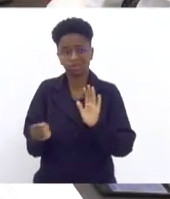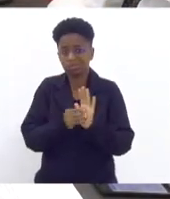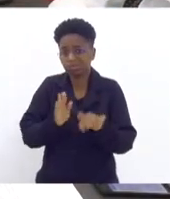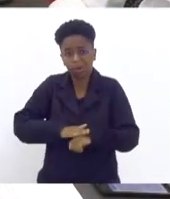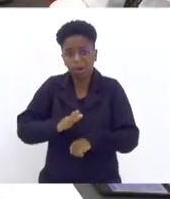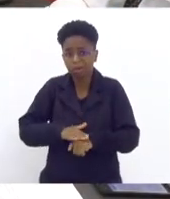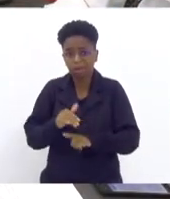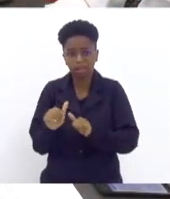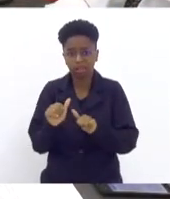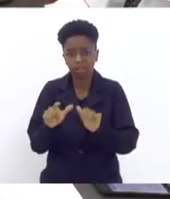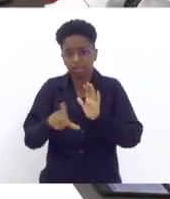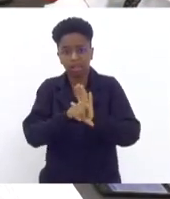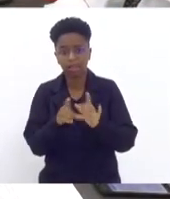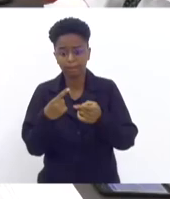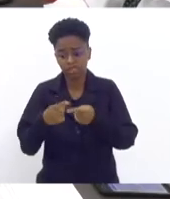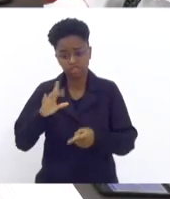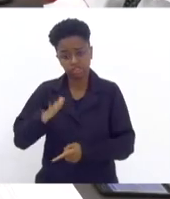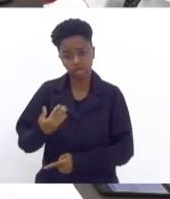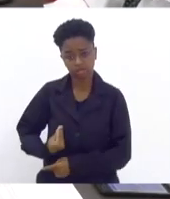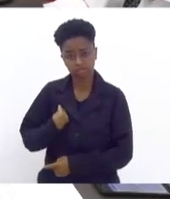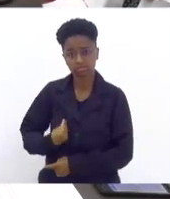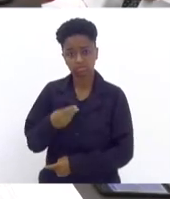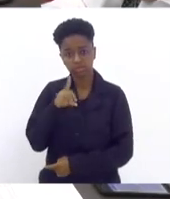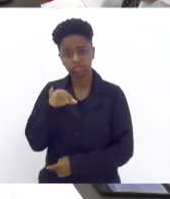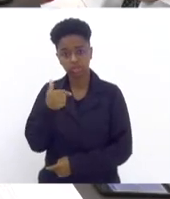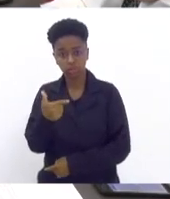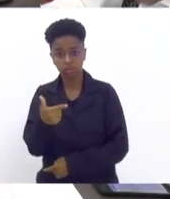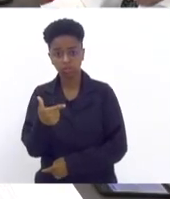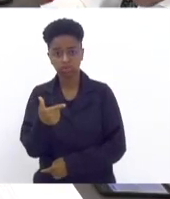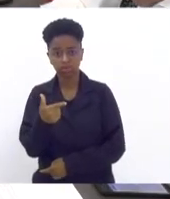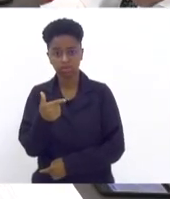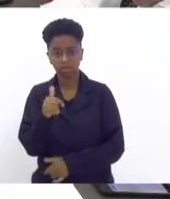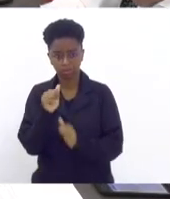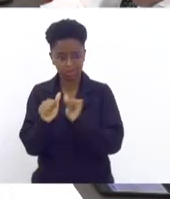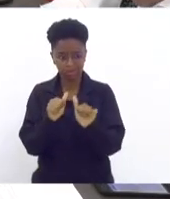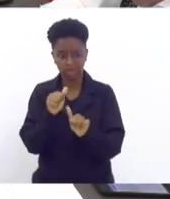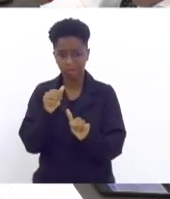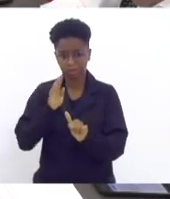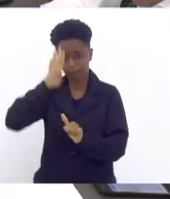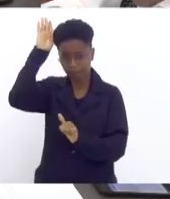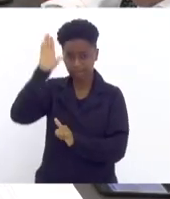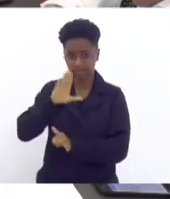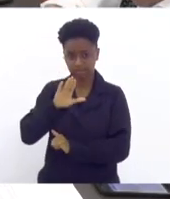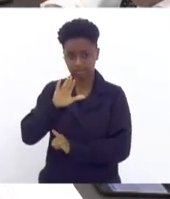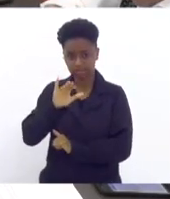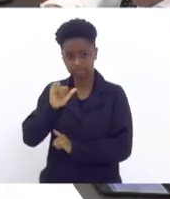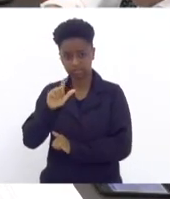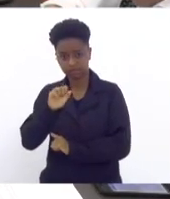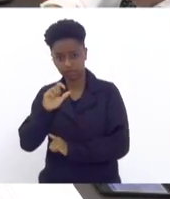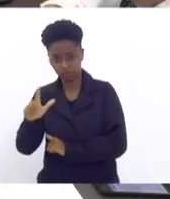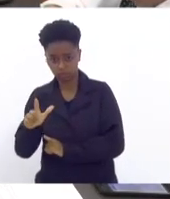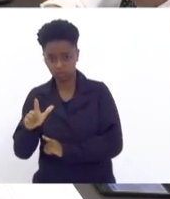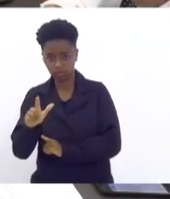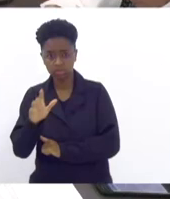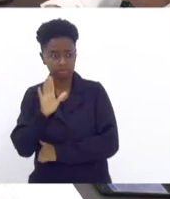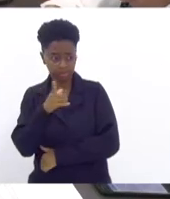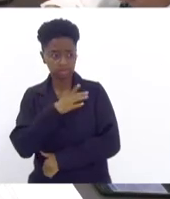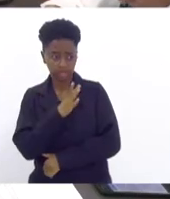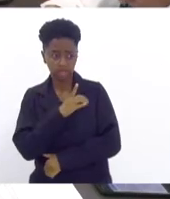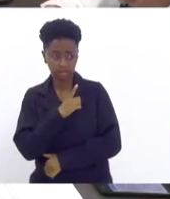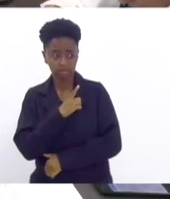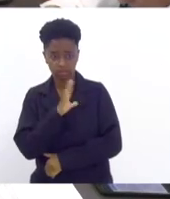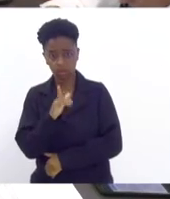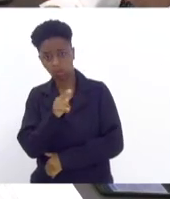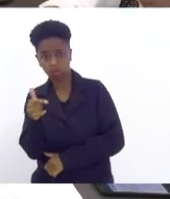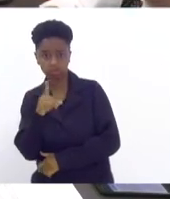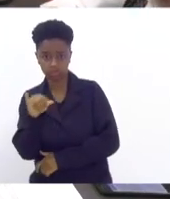própria. Porque já existe no dia 2 e alterar para bombeiro civil, né? Deveria alterar. Civil também? Também? Já tem. Então. É outro